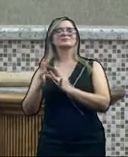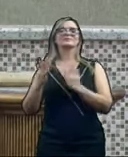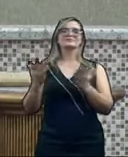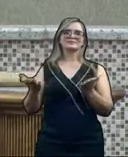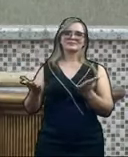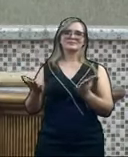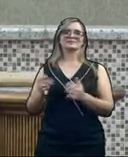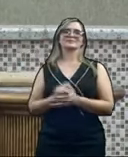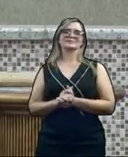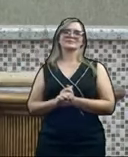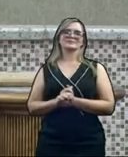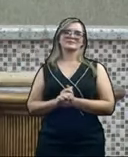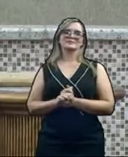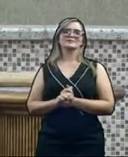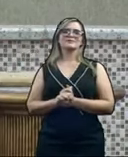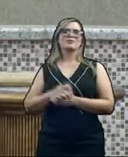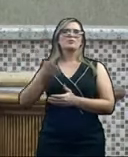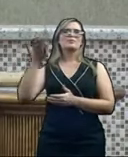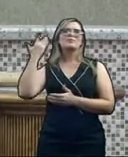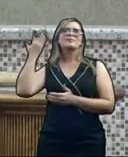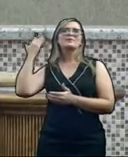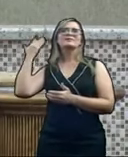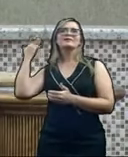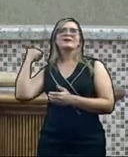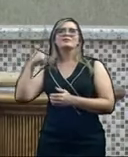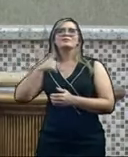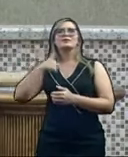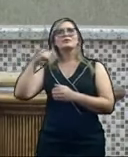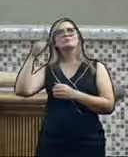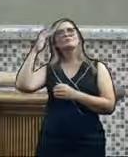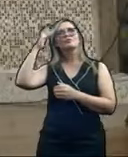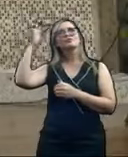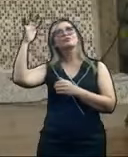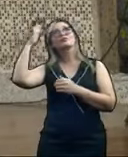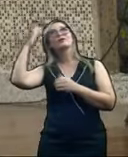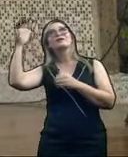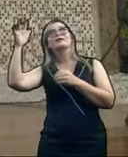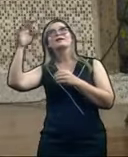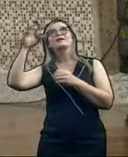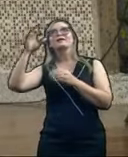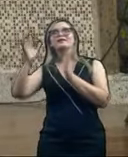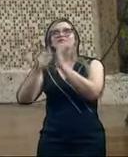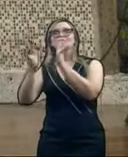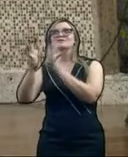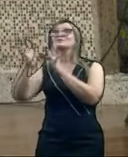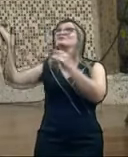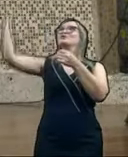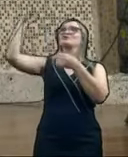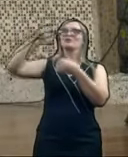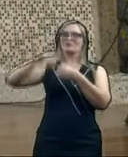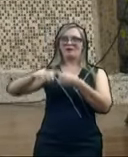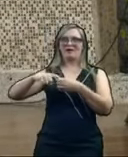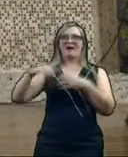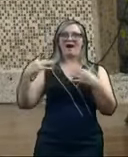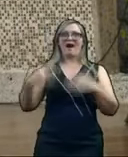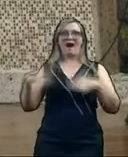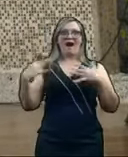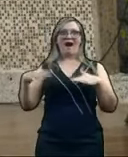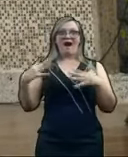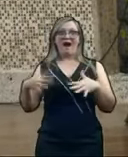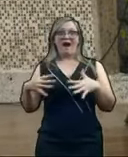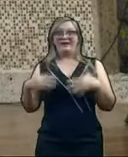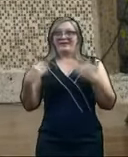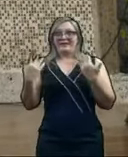eu acordei pela manhã sonhando que Jesus tinha voltado Oi e eu pegava no pé da minha avó para ir para o céu